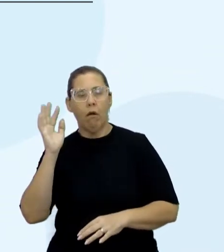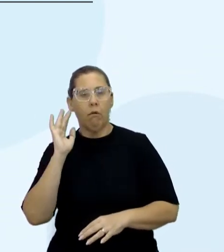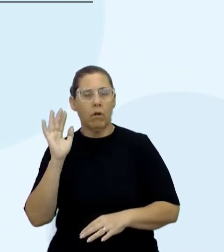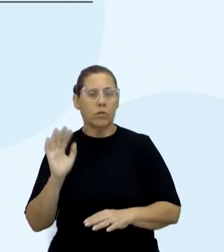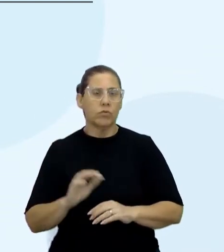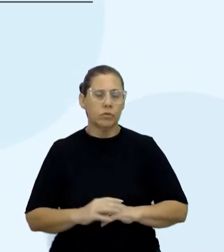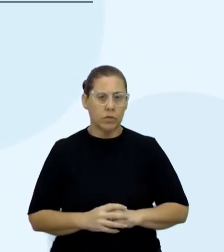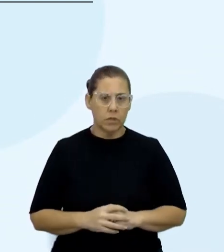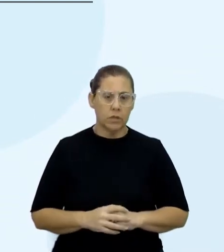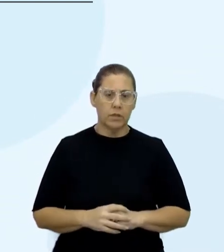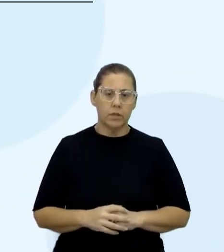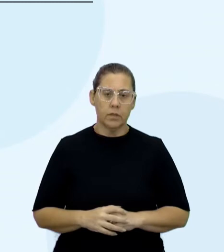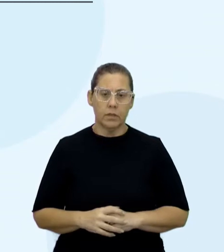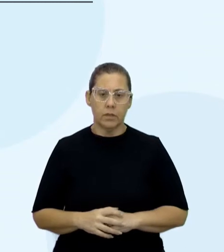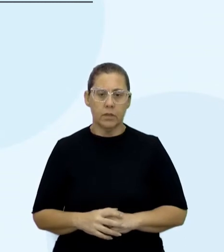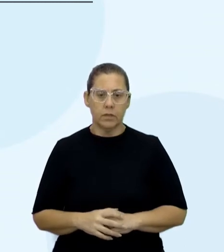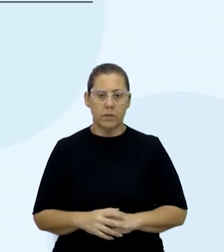daqui, ó.